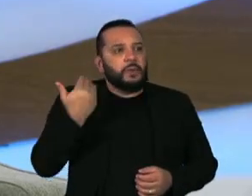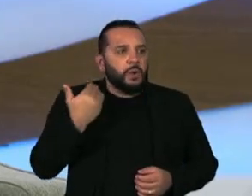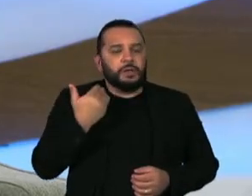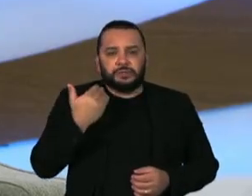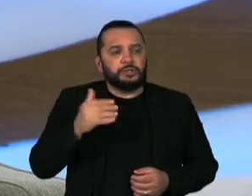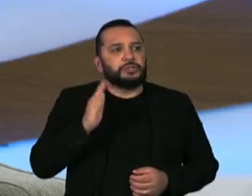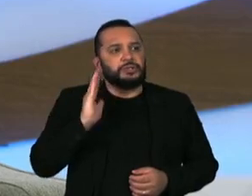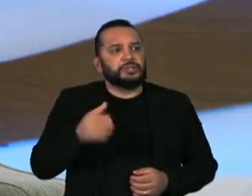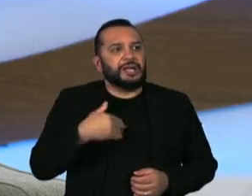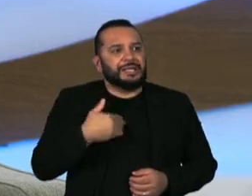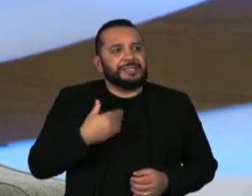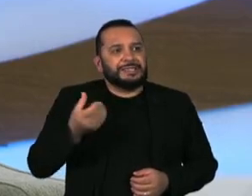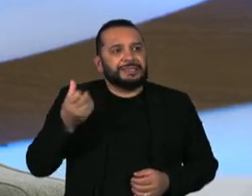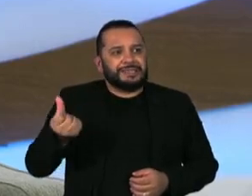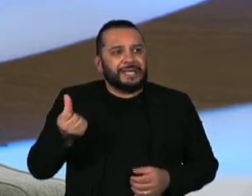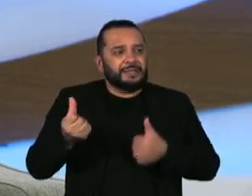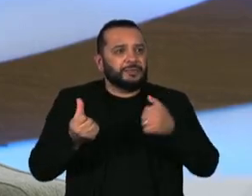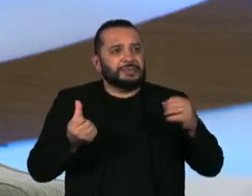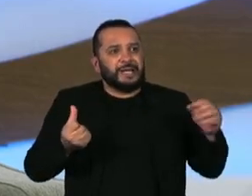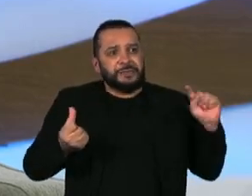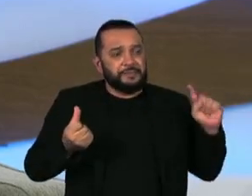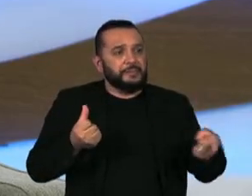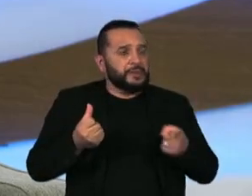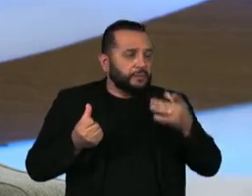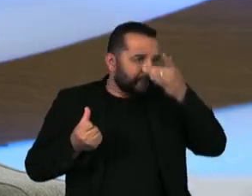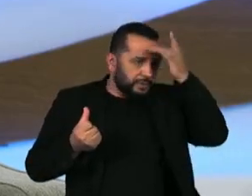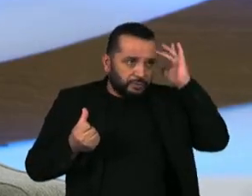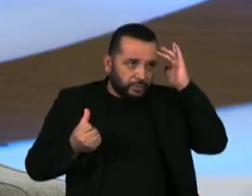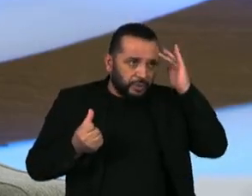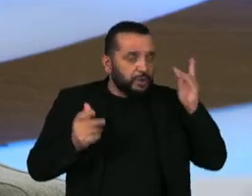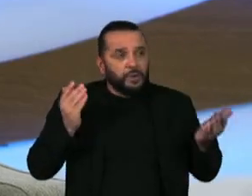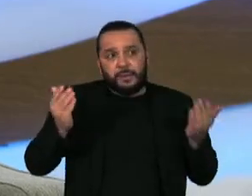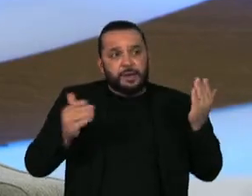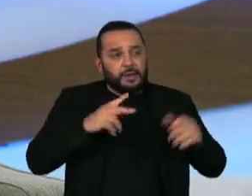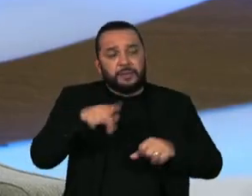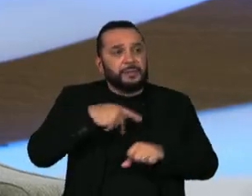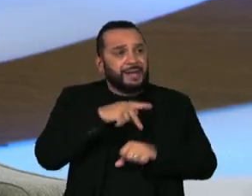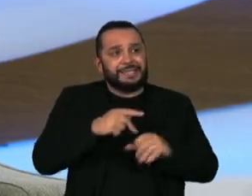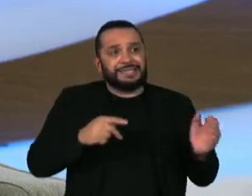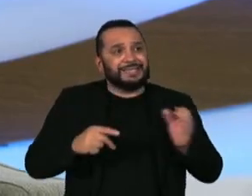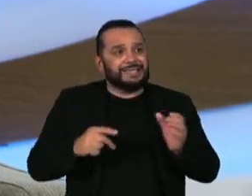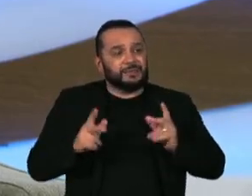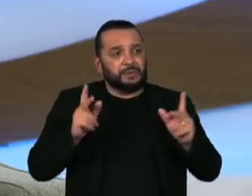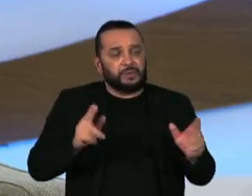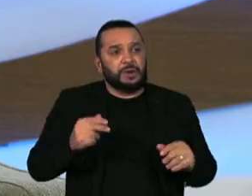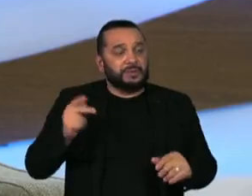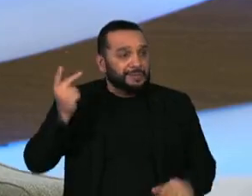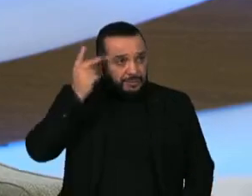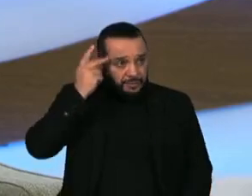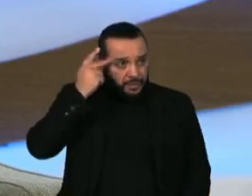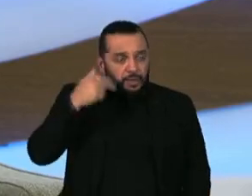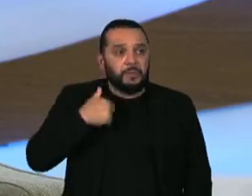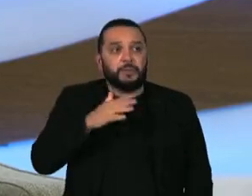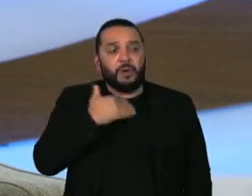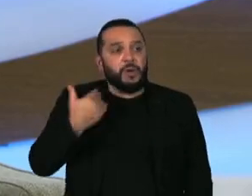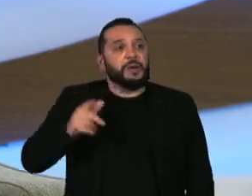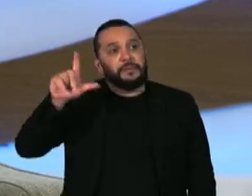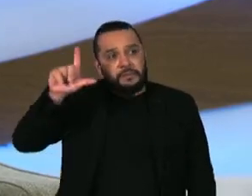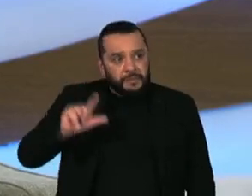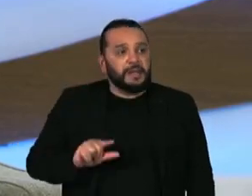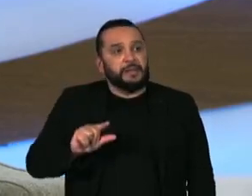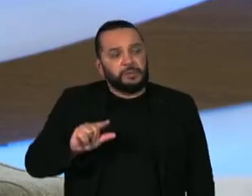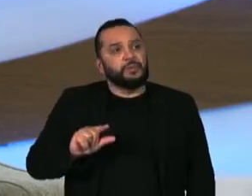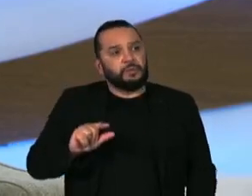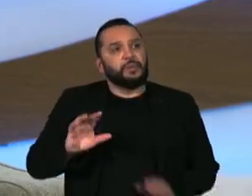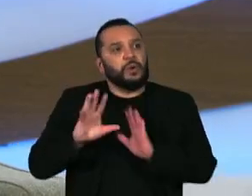habitantes. Isso é comparado a países do primeiro mundo. Na cidade de São Paulo, se mata menos gente de homicídio e latrocínio do